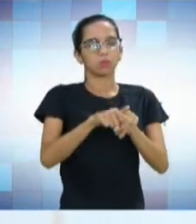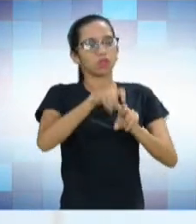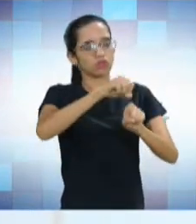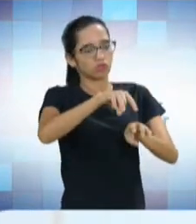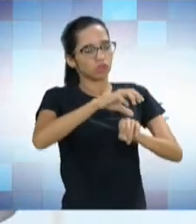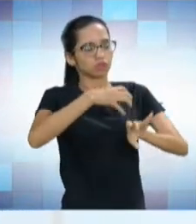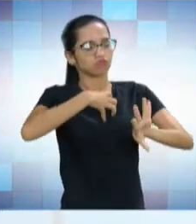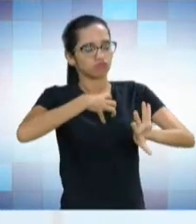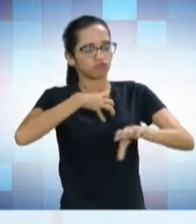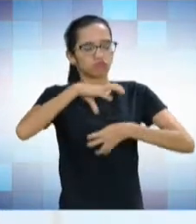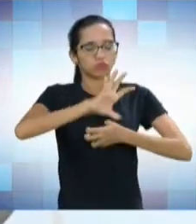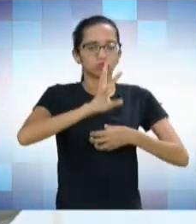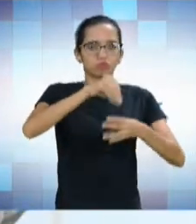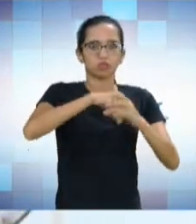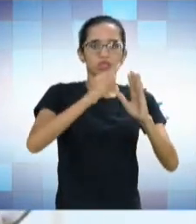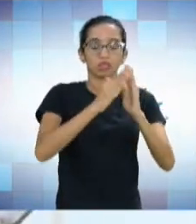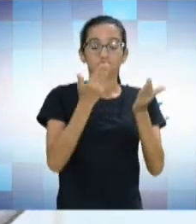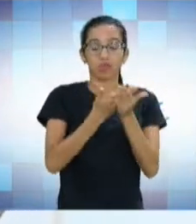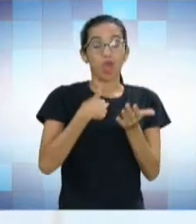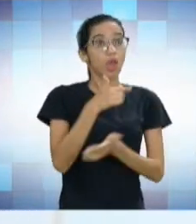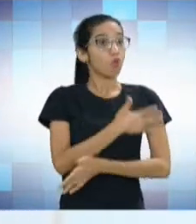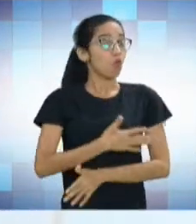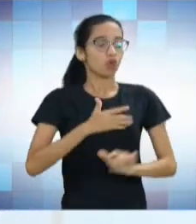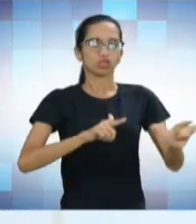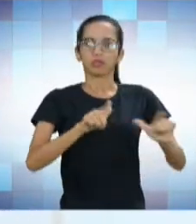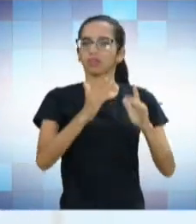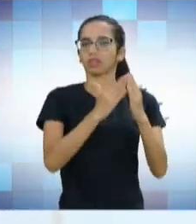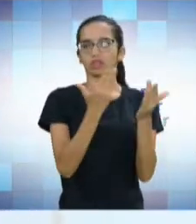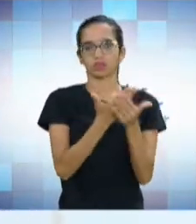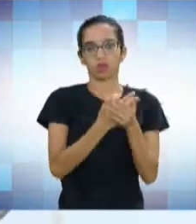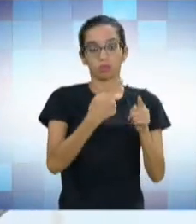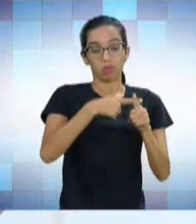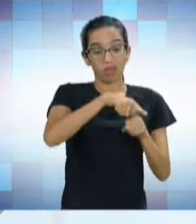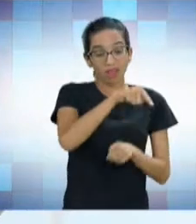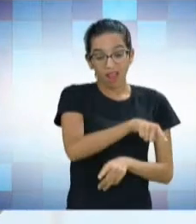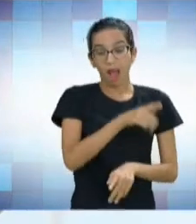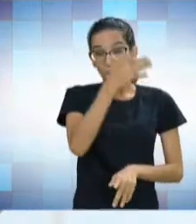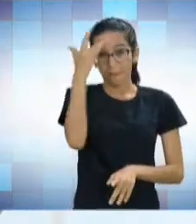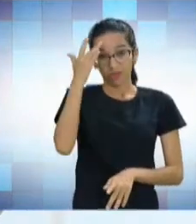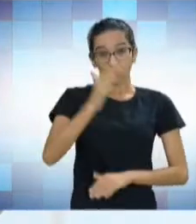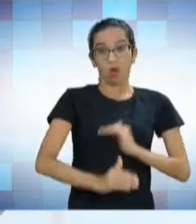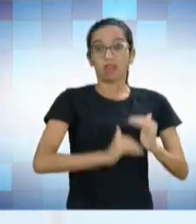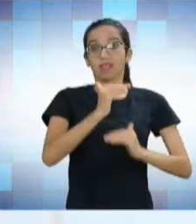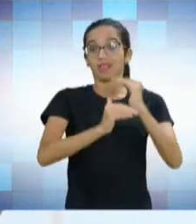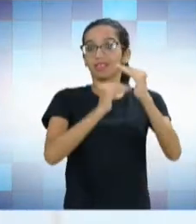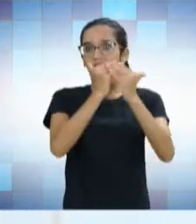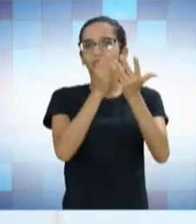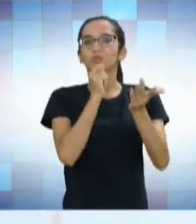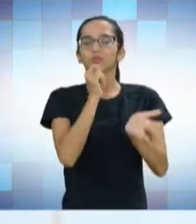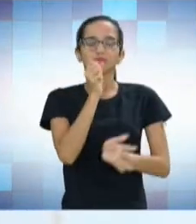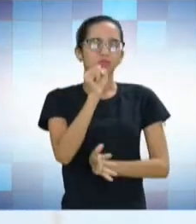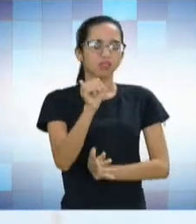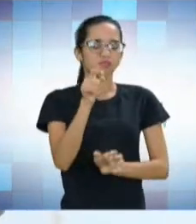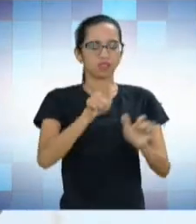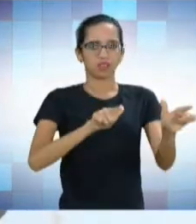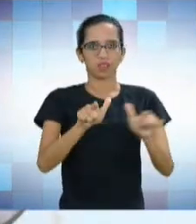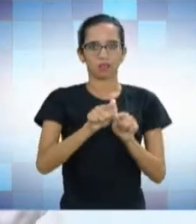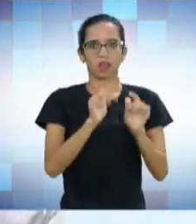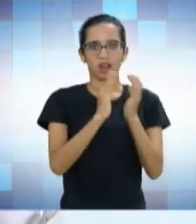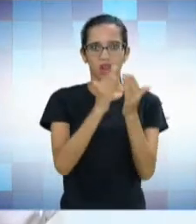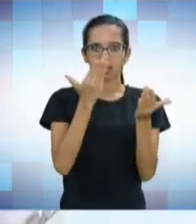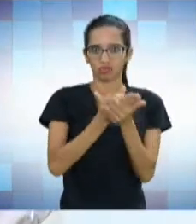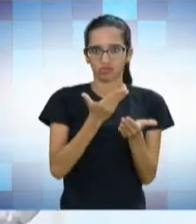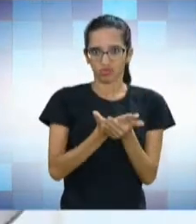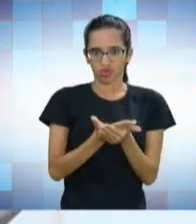escolas eu gosto trabalhar muito a escola porque ela é o berço da formação do cidadão quando você trabalha a escola você tá